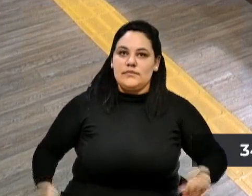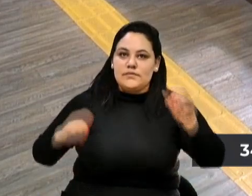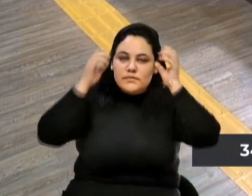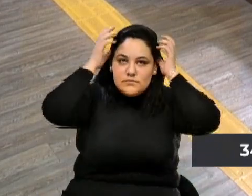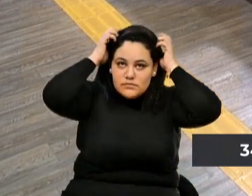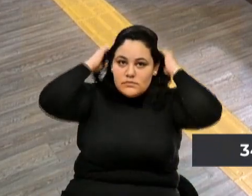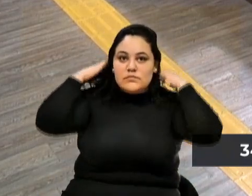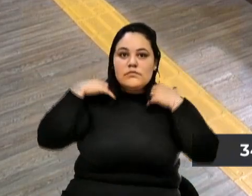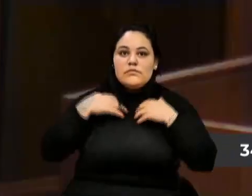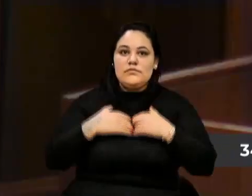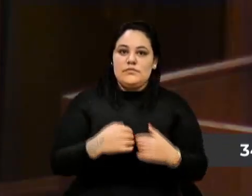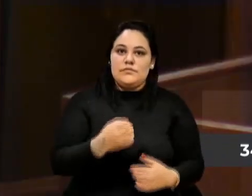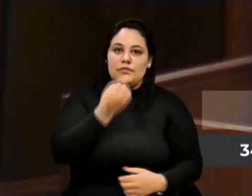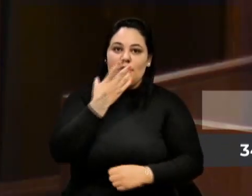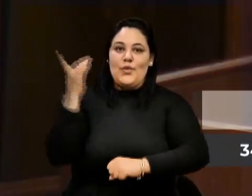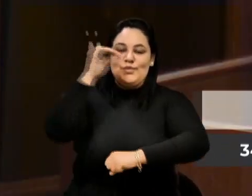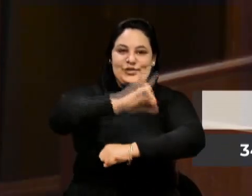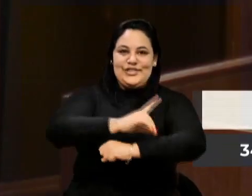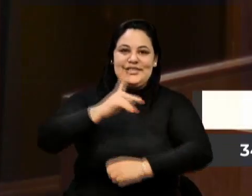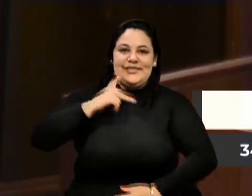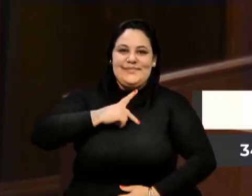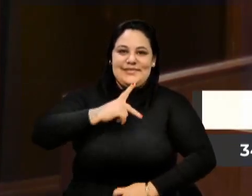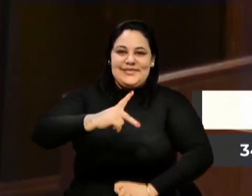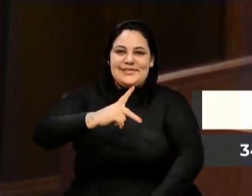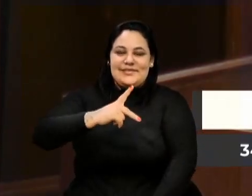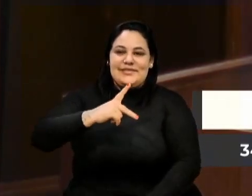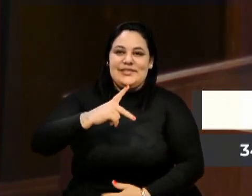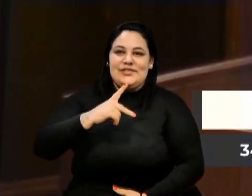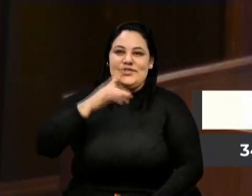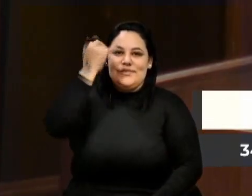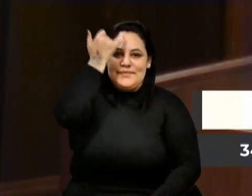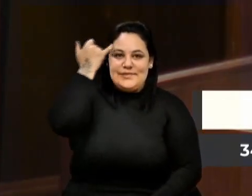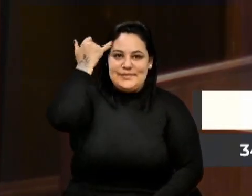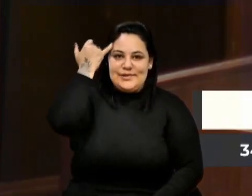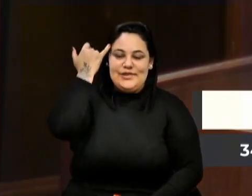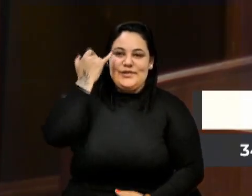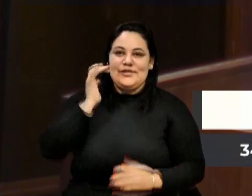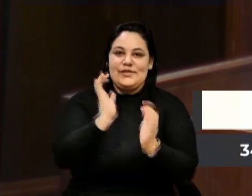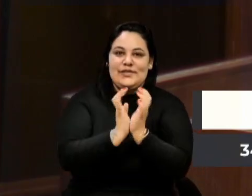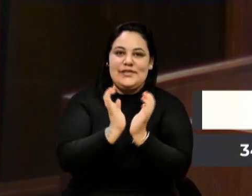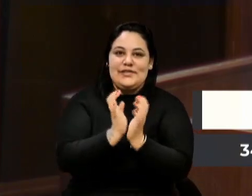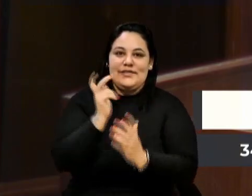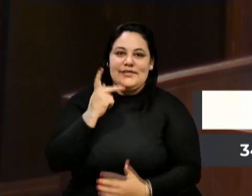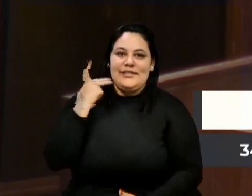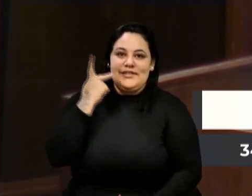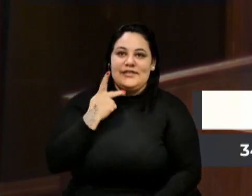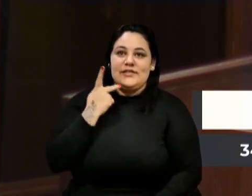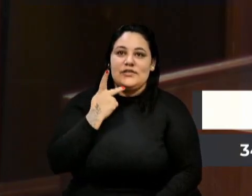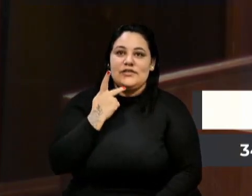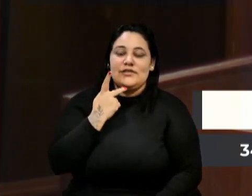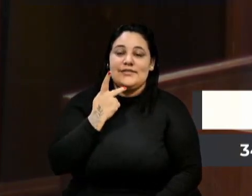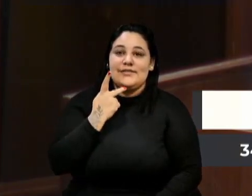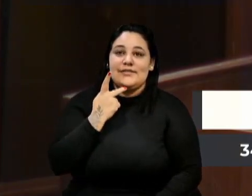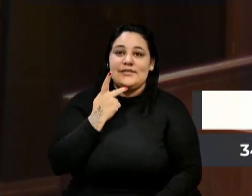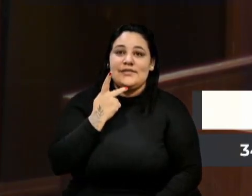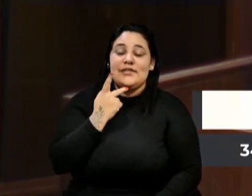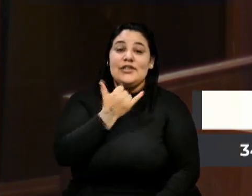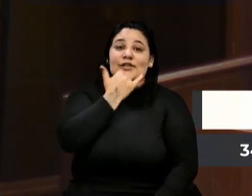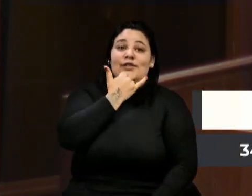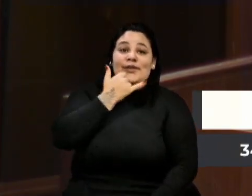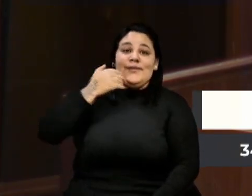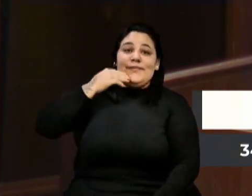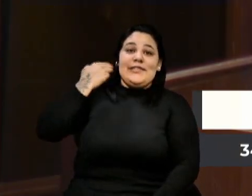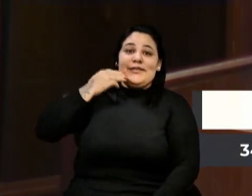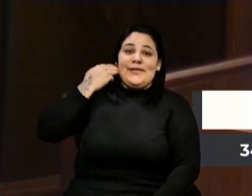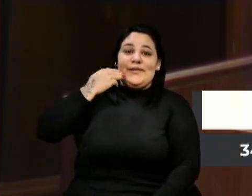Bom dia, presidente D'Ambrós, colegas vereadoras, vereadores. Desculpe, obrigado, vereadora Marisol, sempre